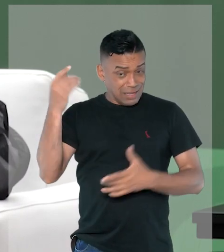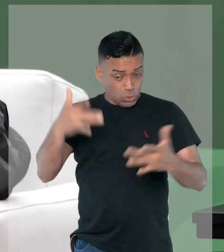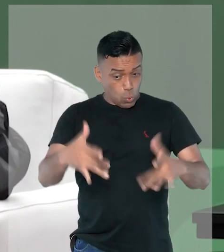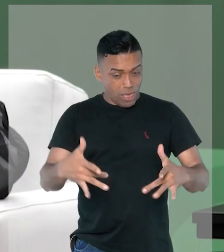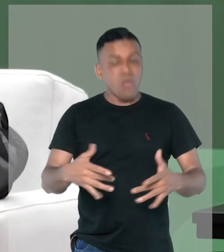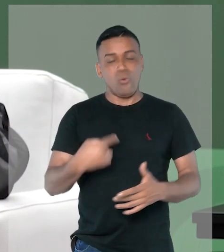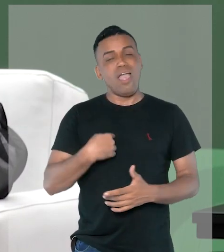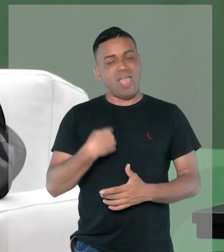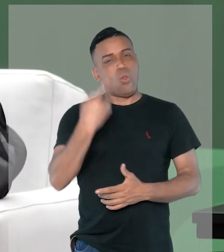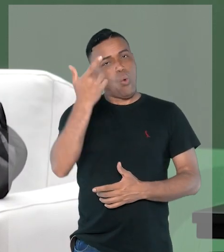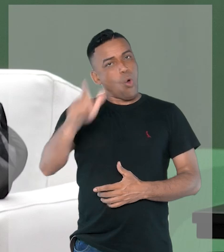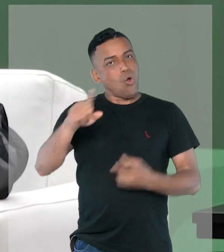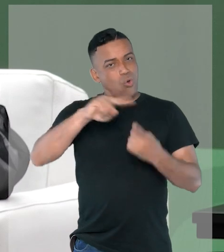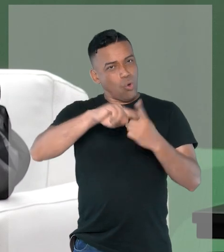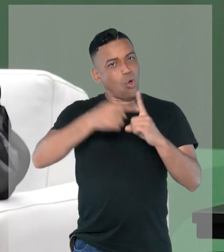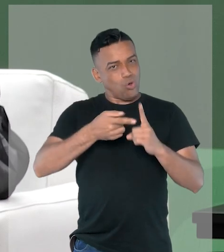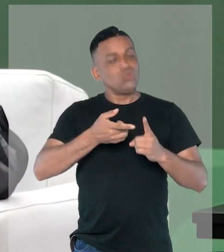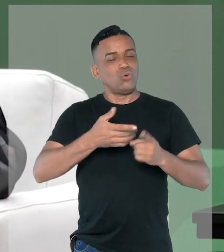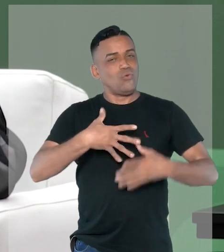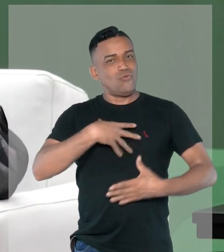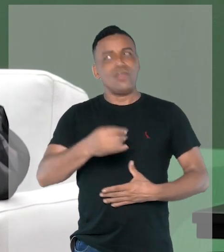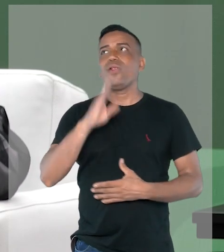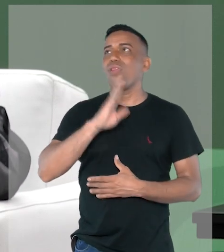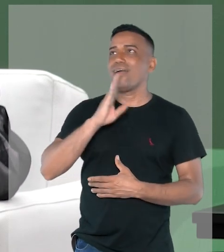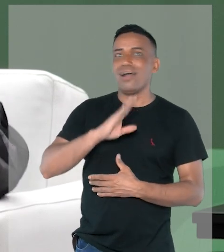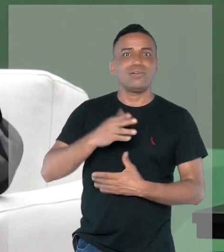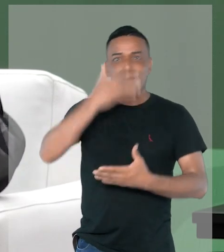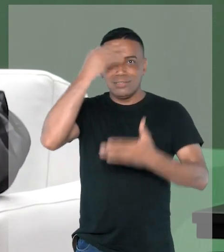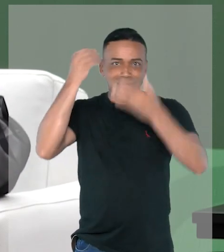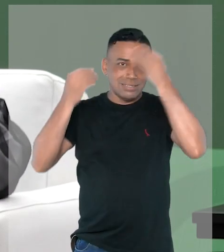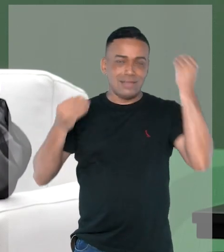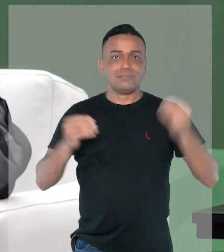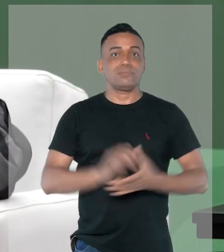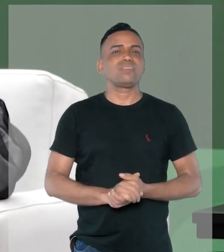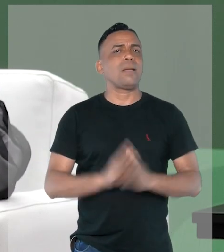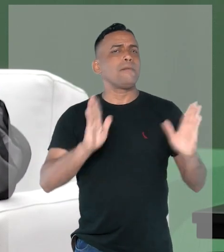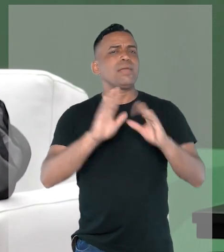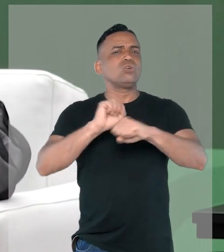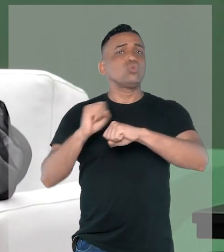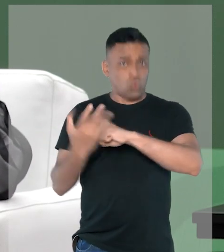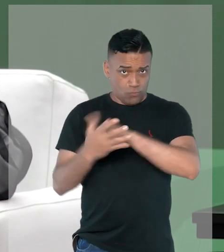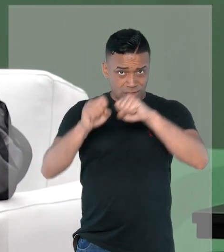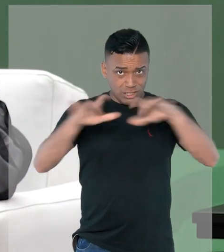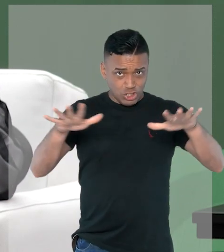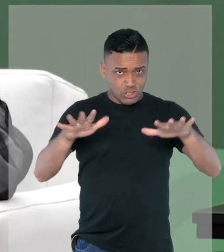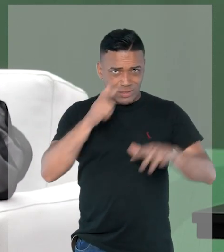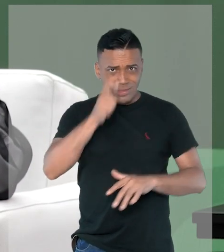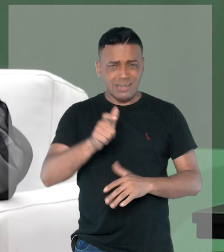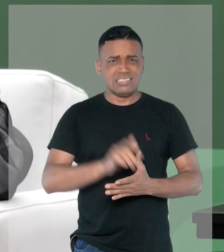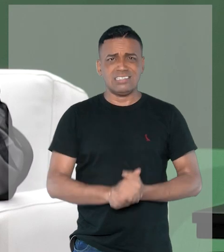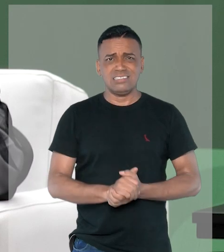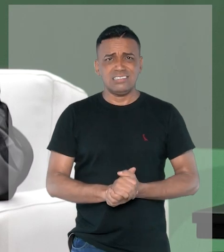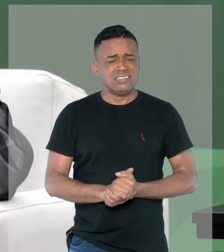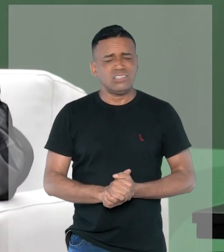Ai, vamos ter mais um. Ai, que legal. Né? A gente vai esquecendo. Covid. Não foi interessante a Covid?